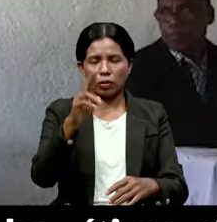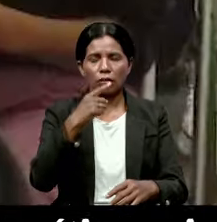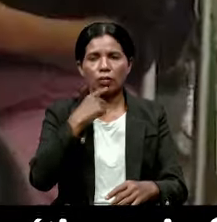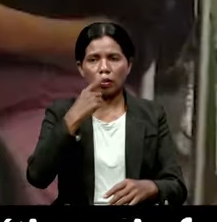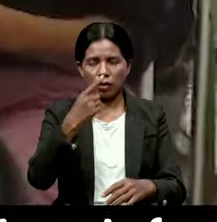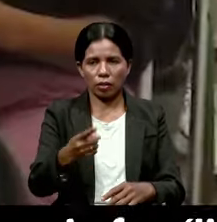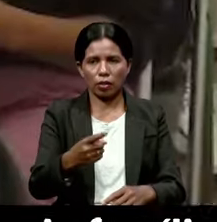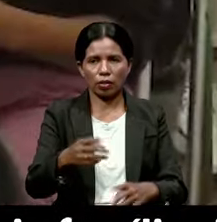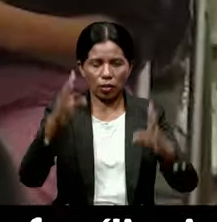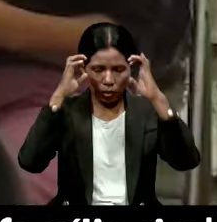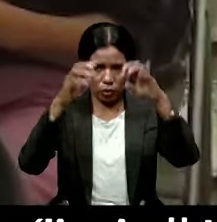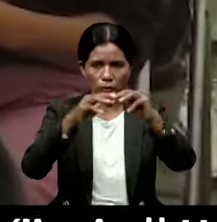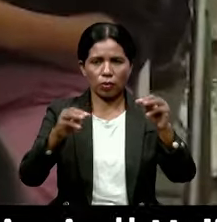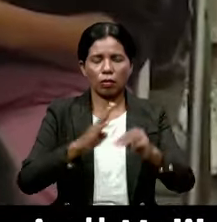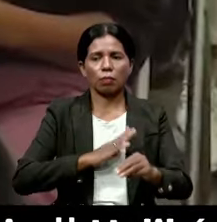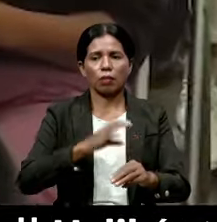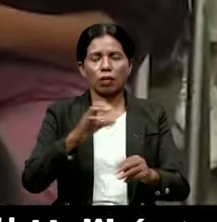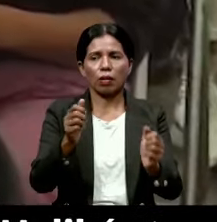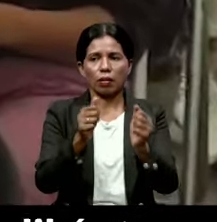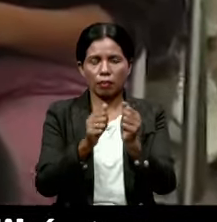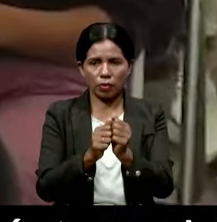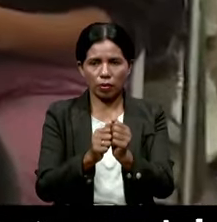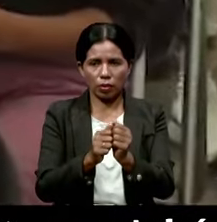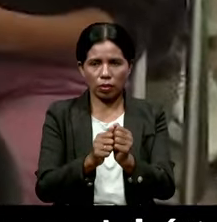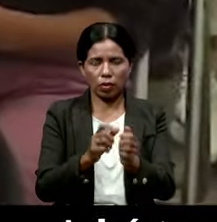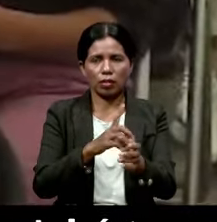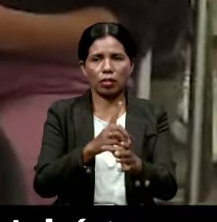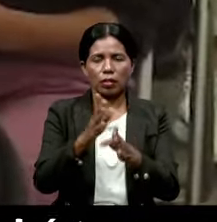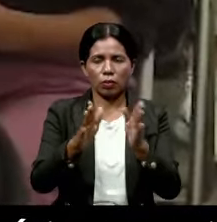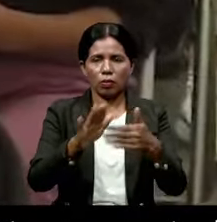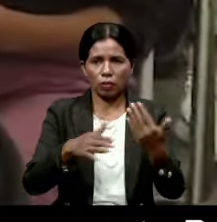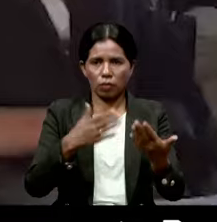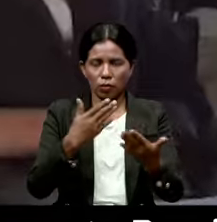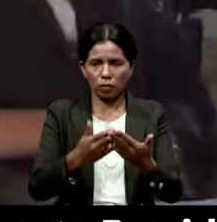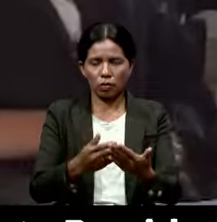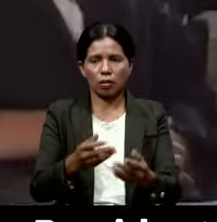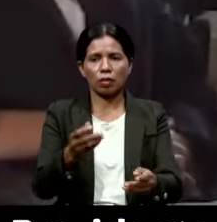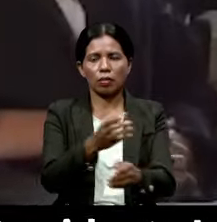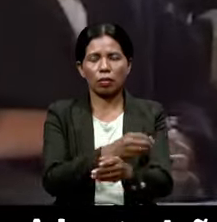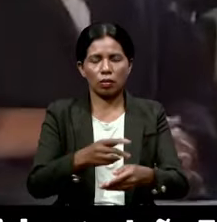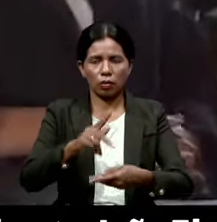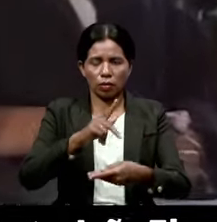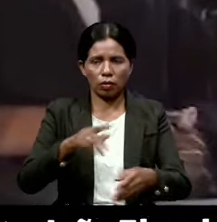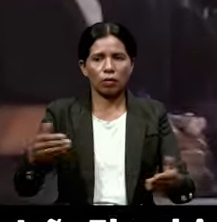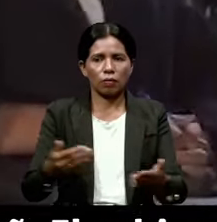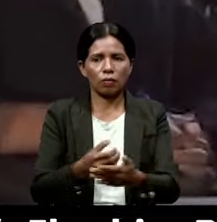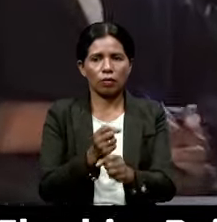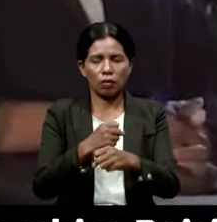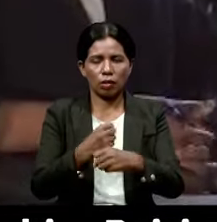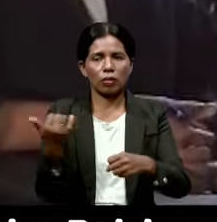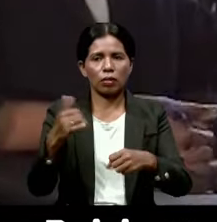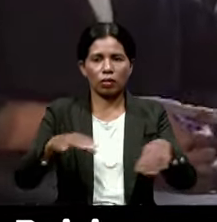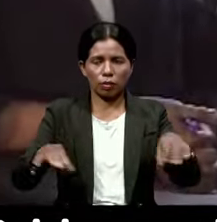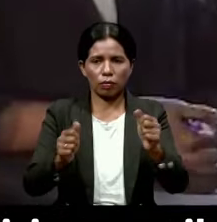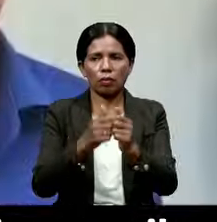Hateten Educação Municipal Baucau amuto ko diretivas escola sira hodia segura professores fong atual au sira nyaknar